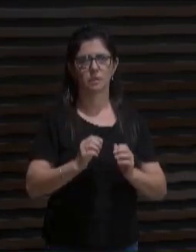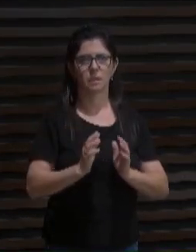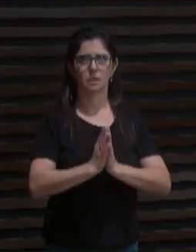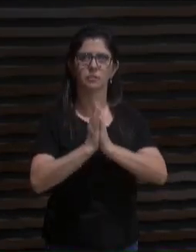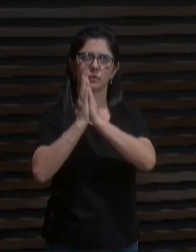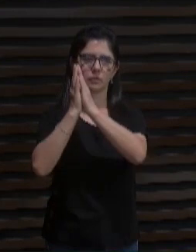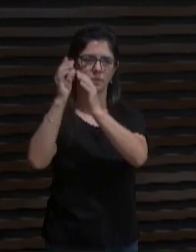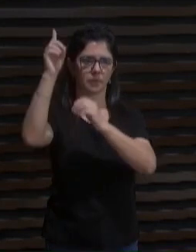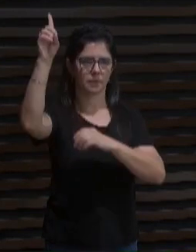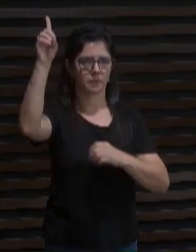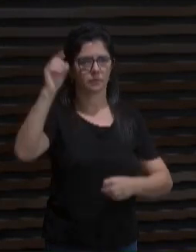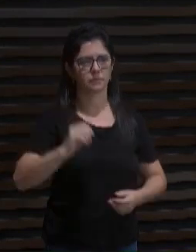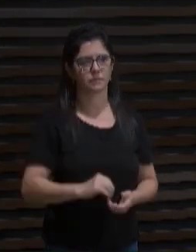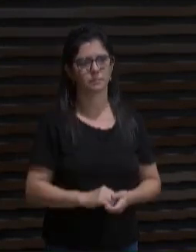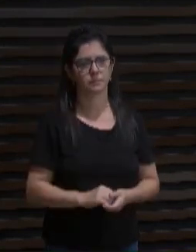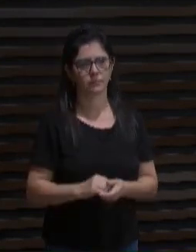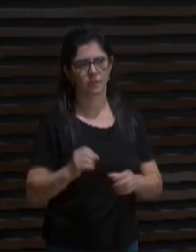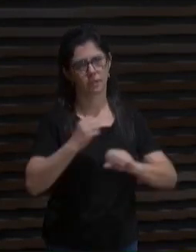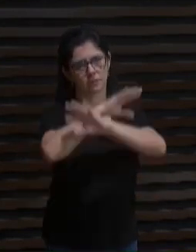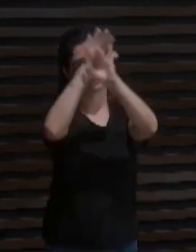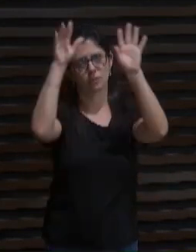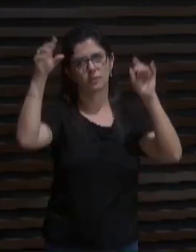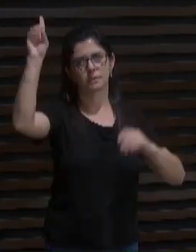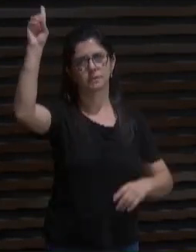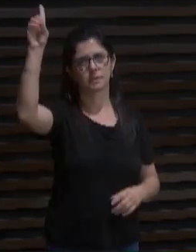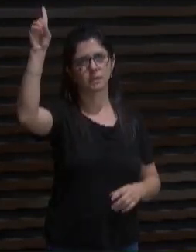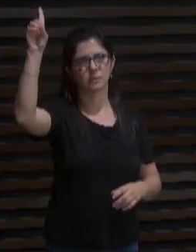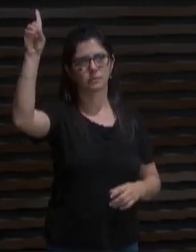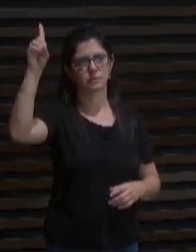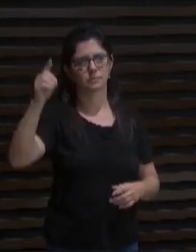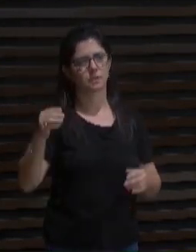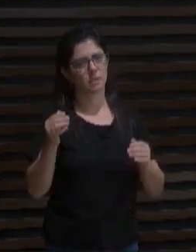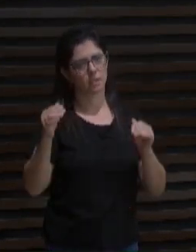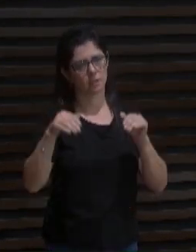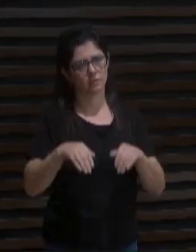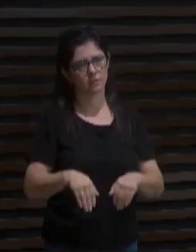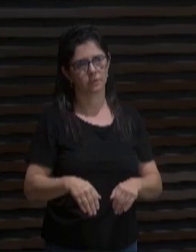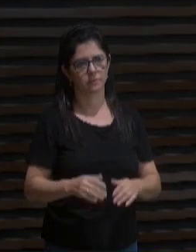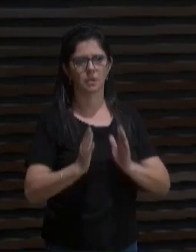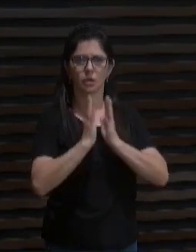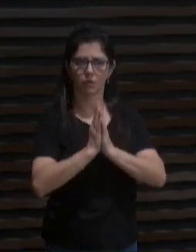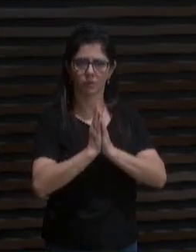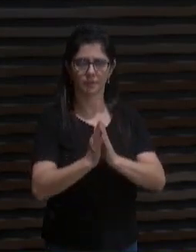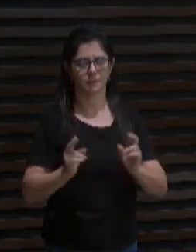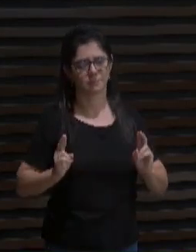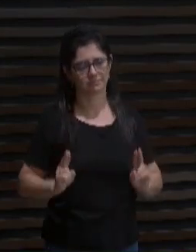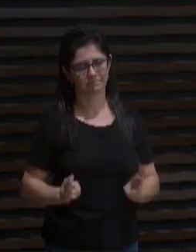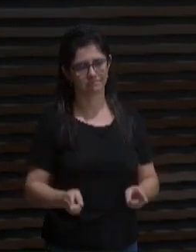redunda na glória de Deus. Enfim, meus irmãos, orem sem